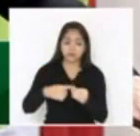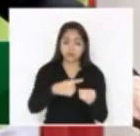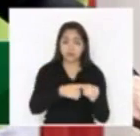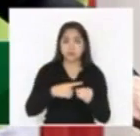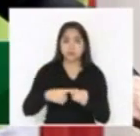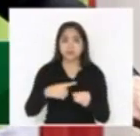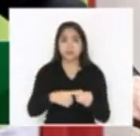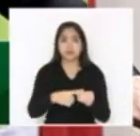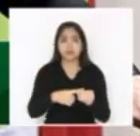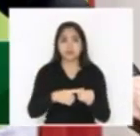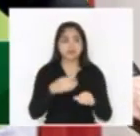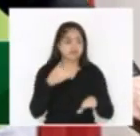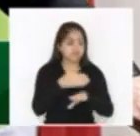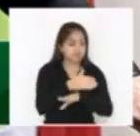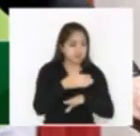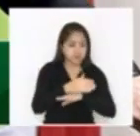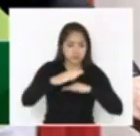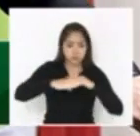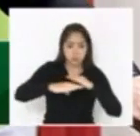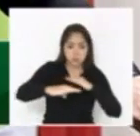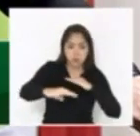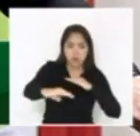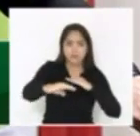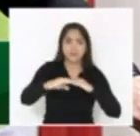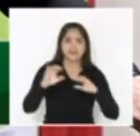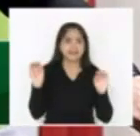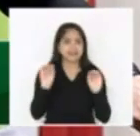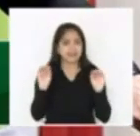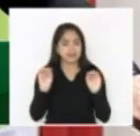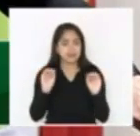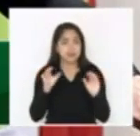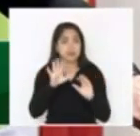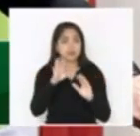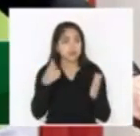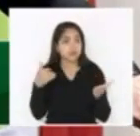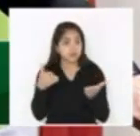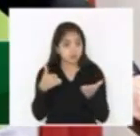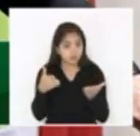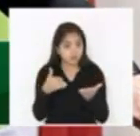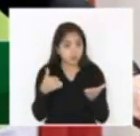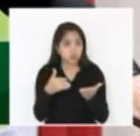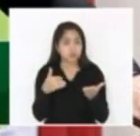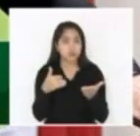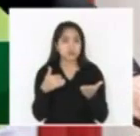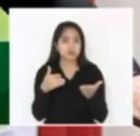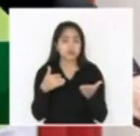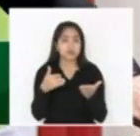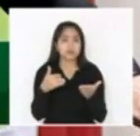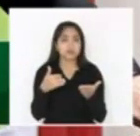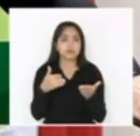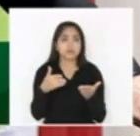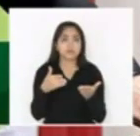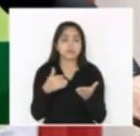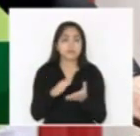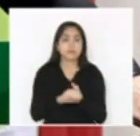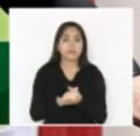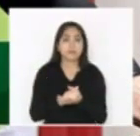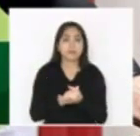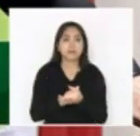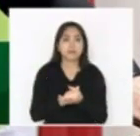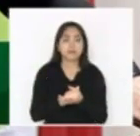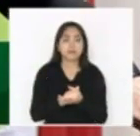um acesso pavimentado. Hoje, nós zeramos esse déficit em Santa Catarina.